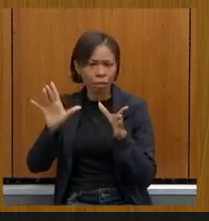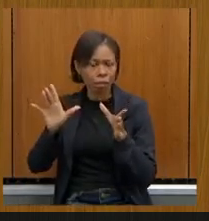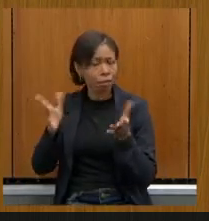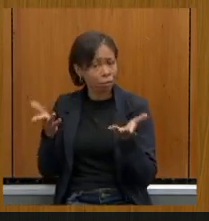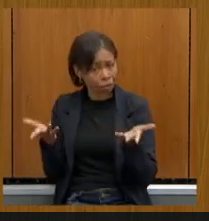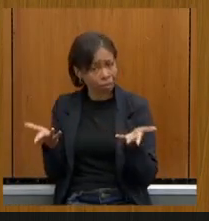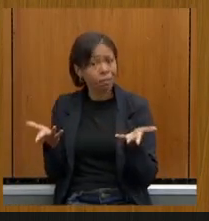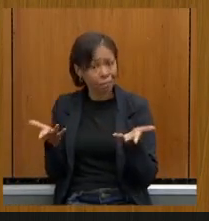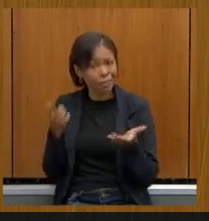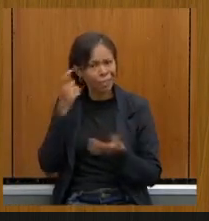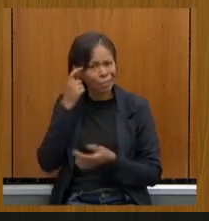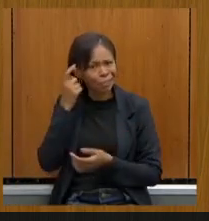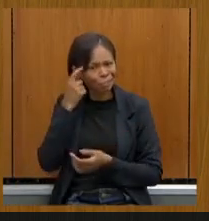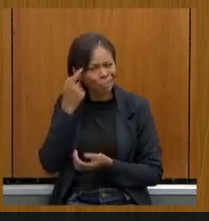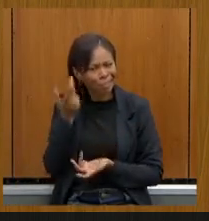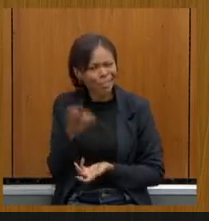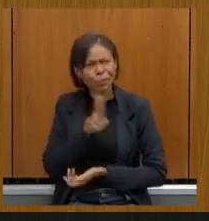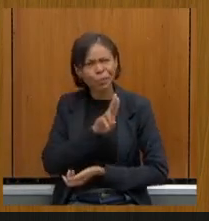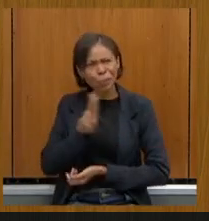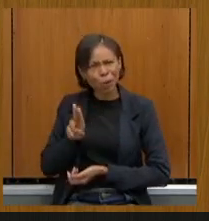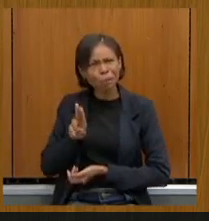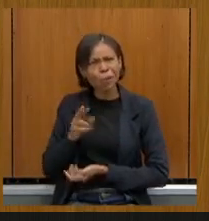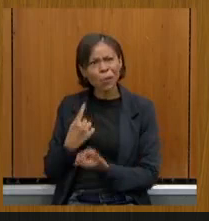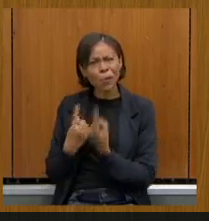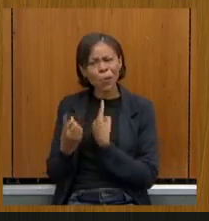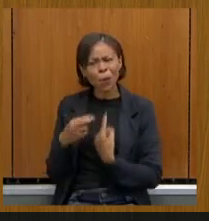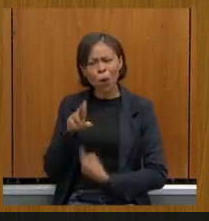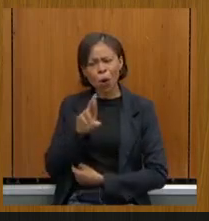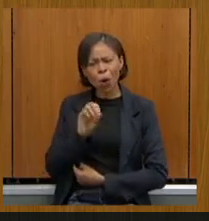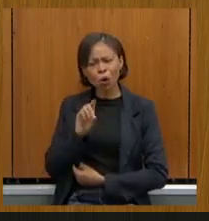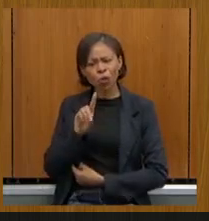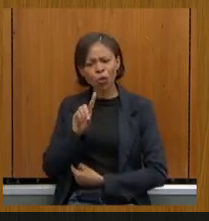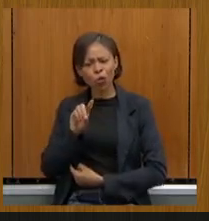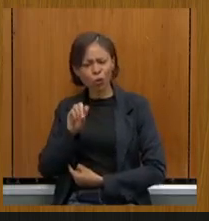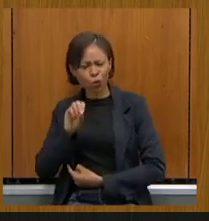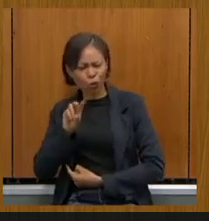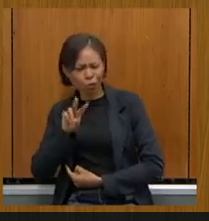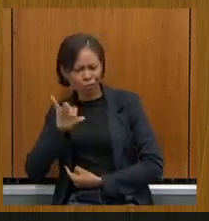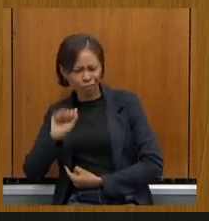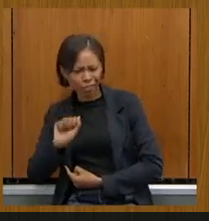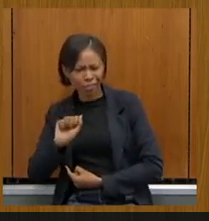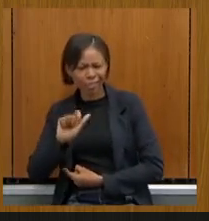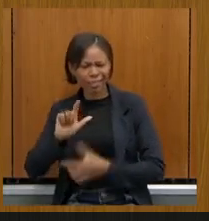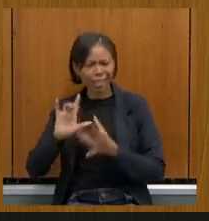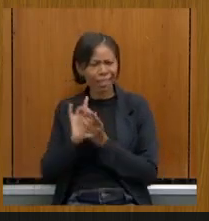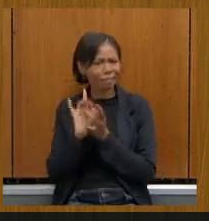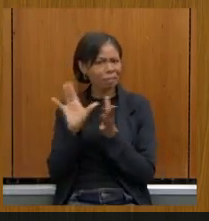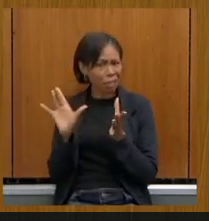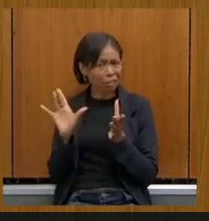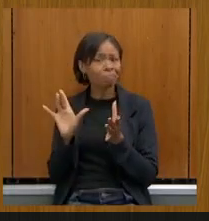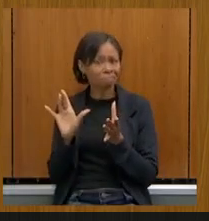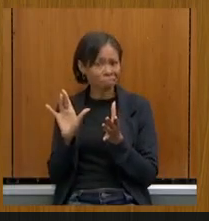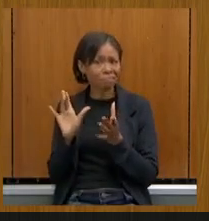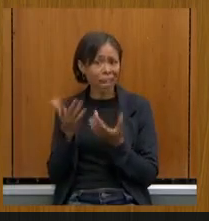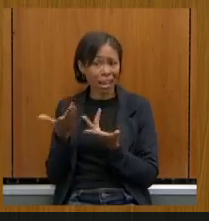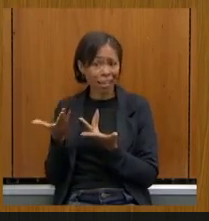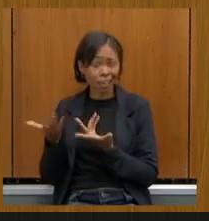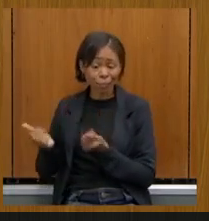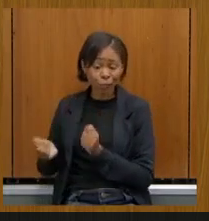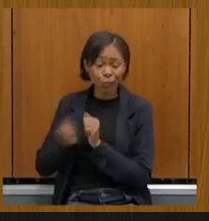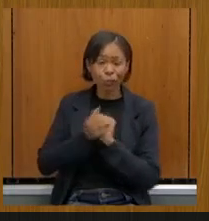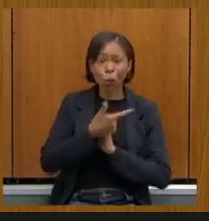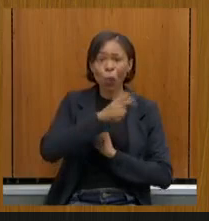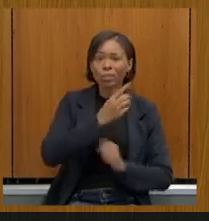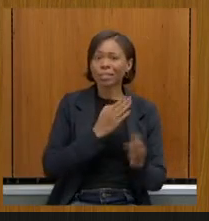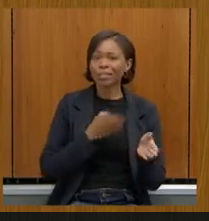você tem o nome Rodovia da Liberdade fortalecendo a Rota Turística da Liberdade. Então, assim, me ajudem